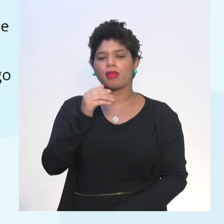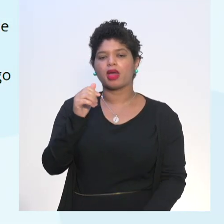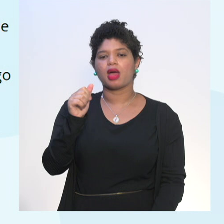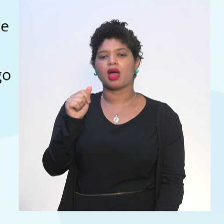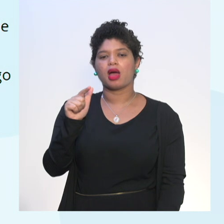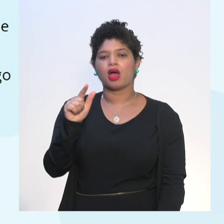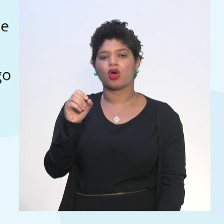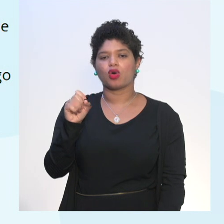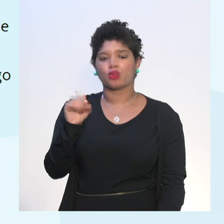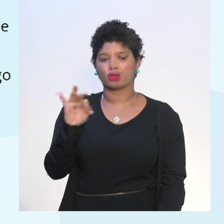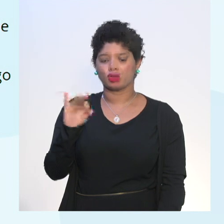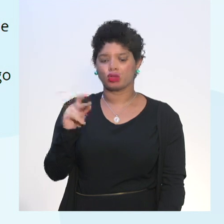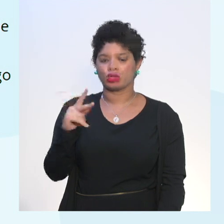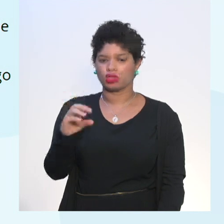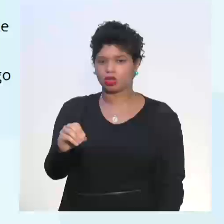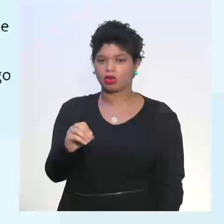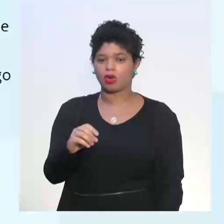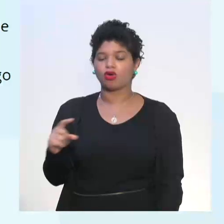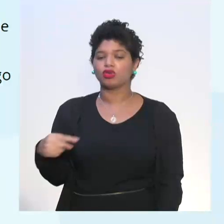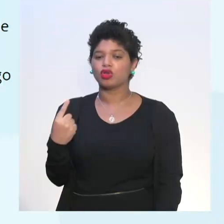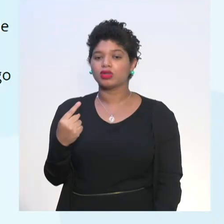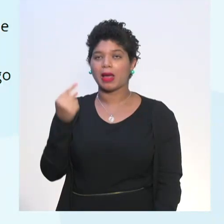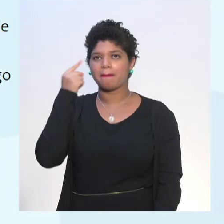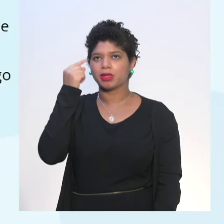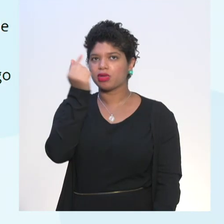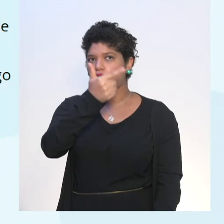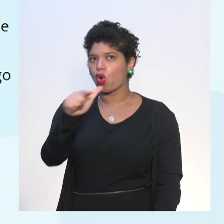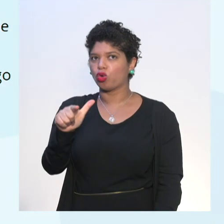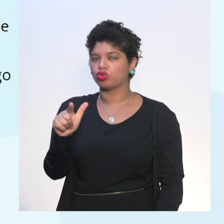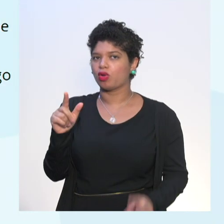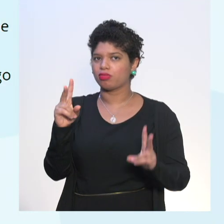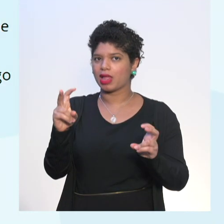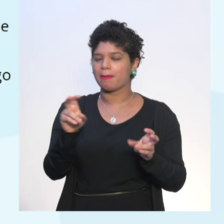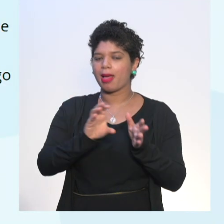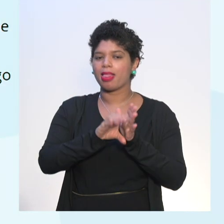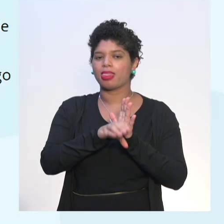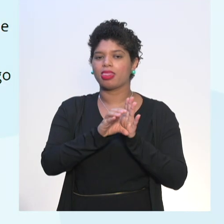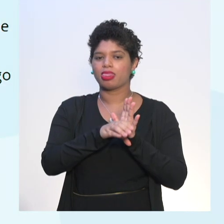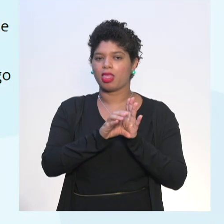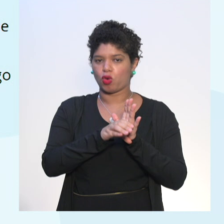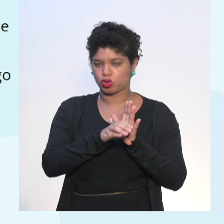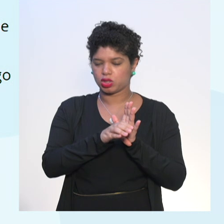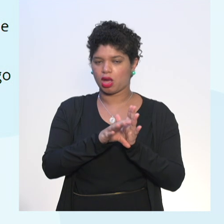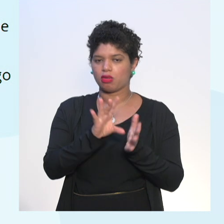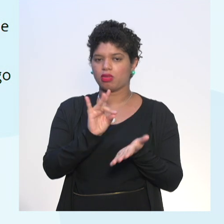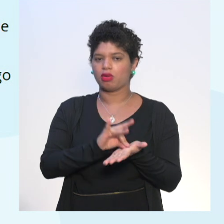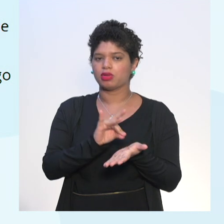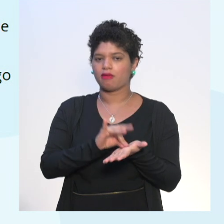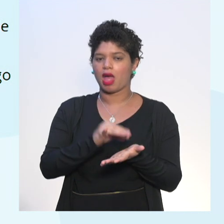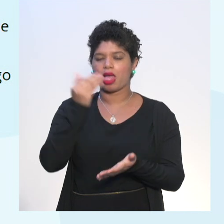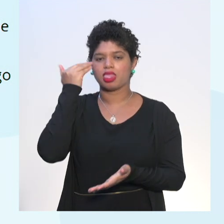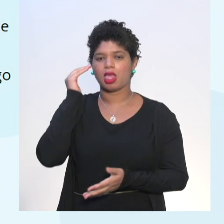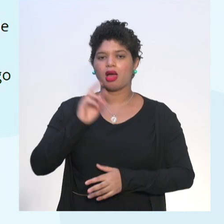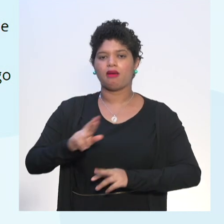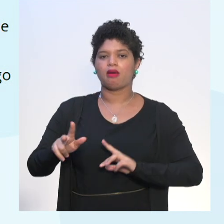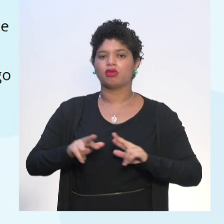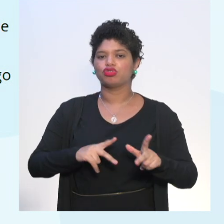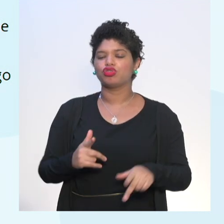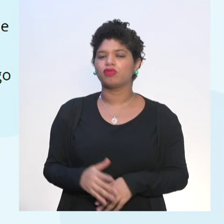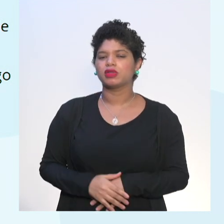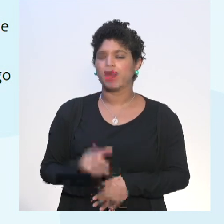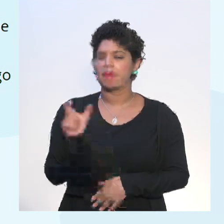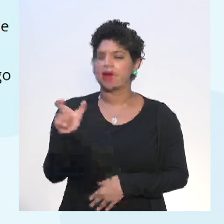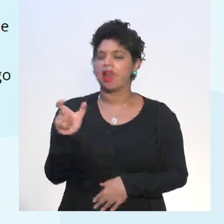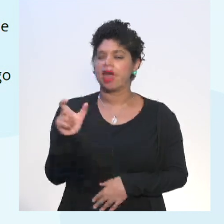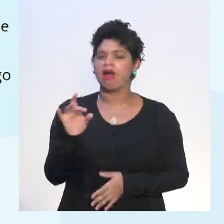Agostinho, a gente já passa por uma outra concepção, um outro entendimento do que seja